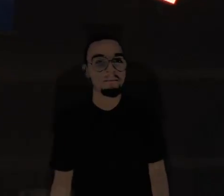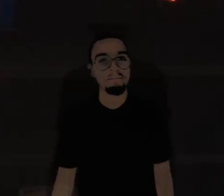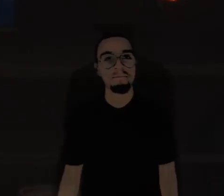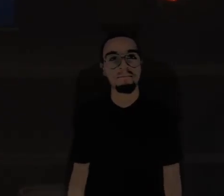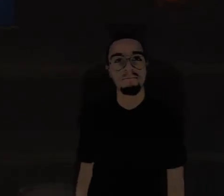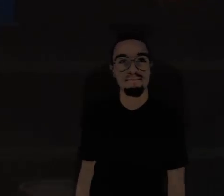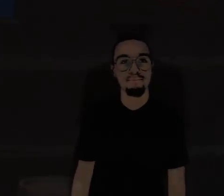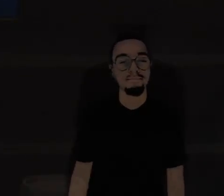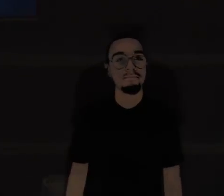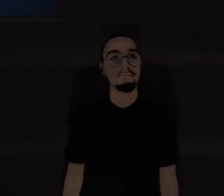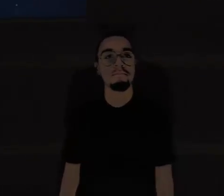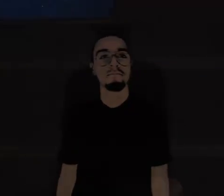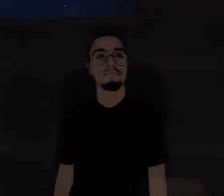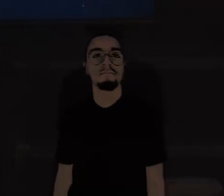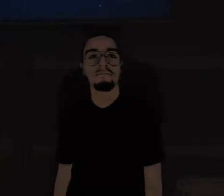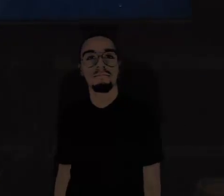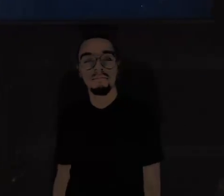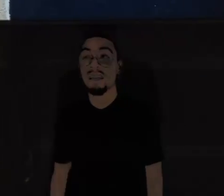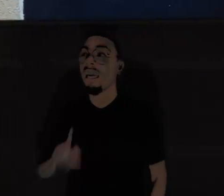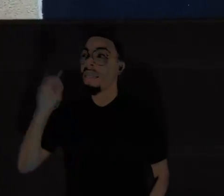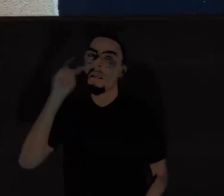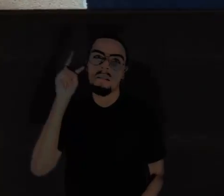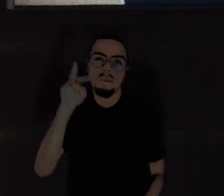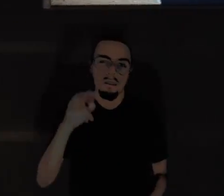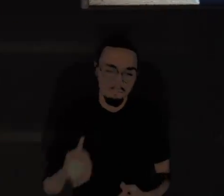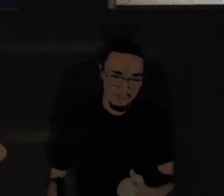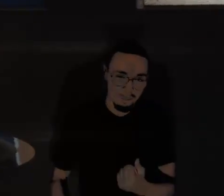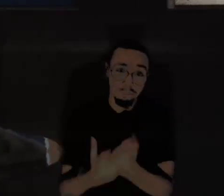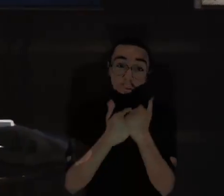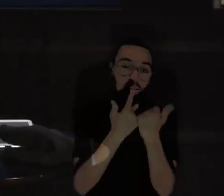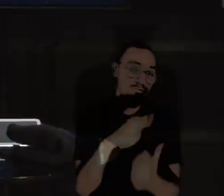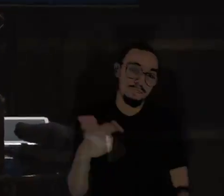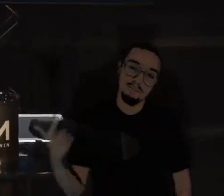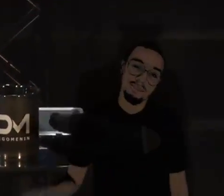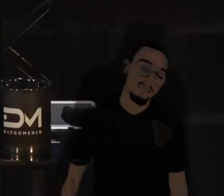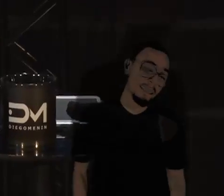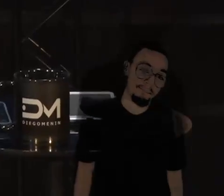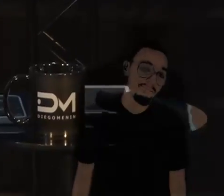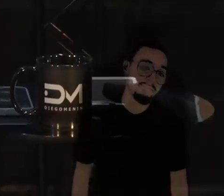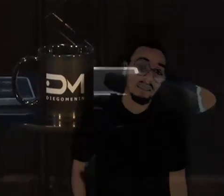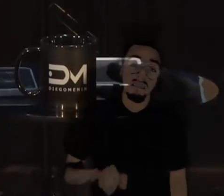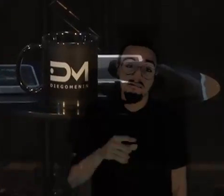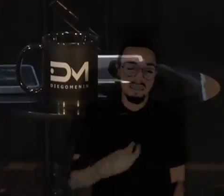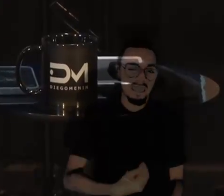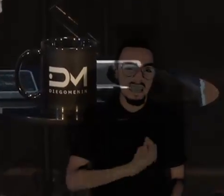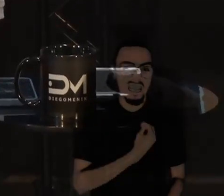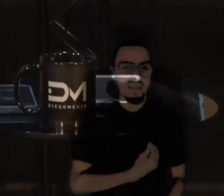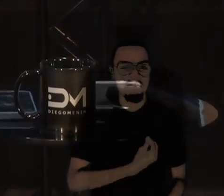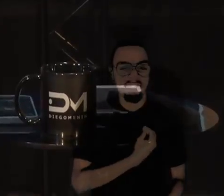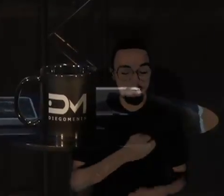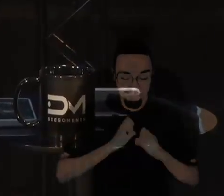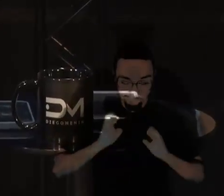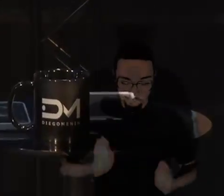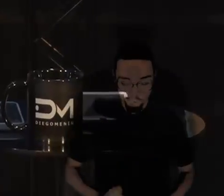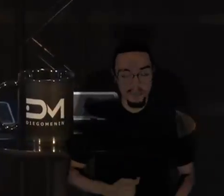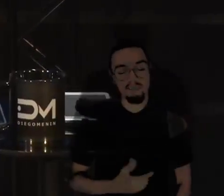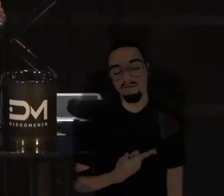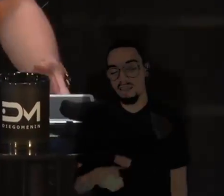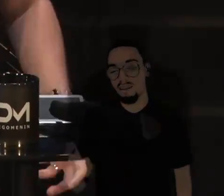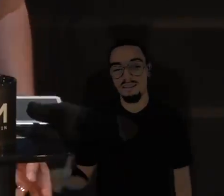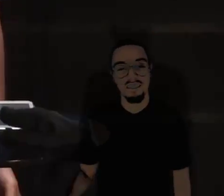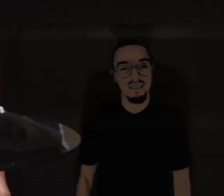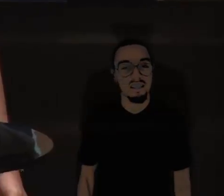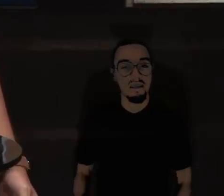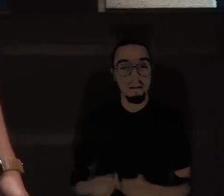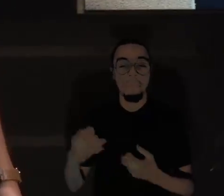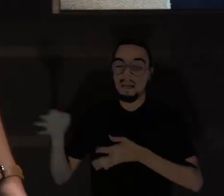que você não tem as ferramentas certas, o apoio certo. Deus está vendo que você não tem a estrutura, mas Ele tem um